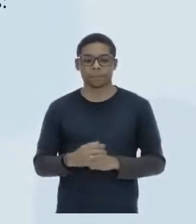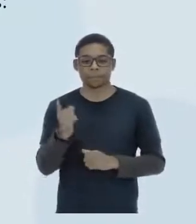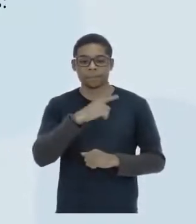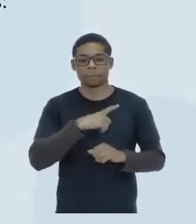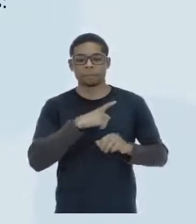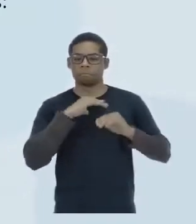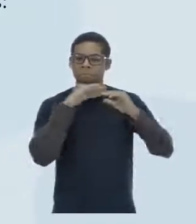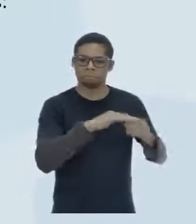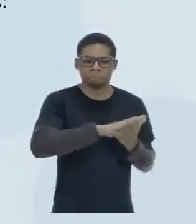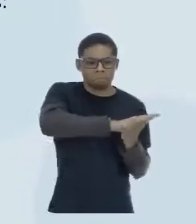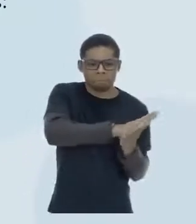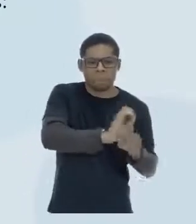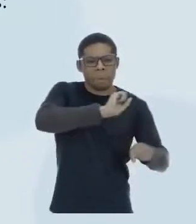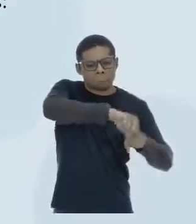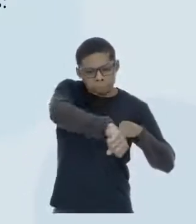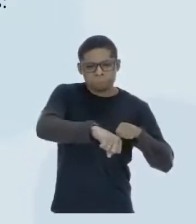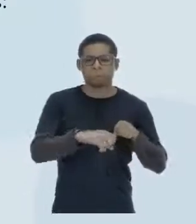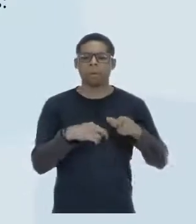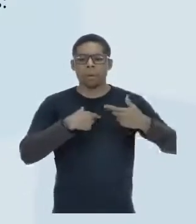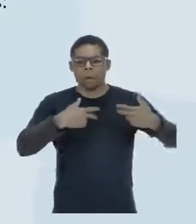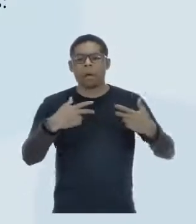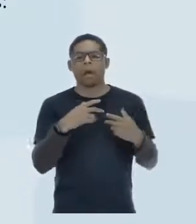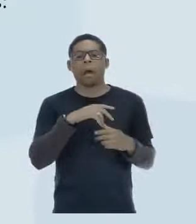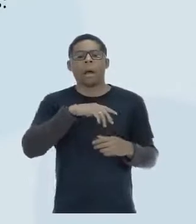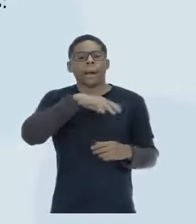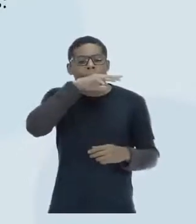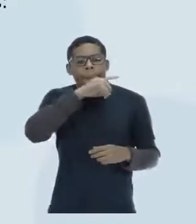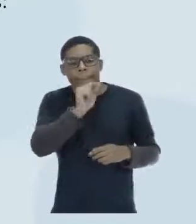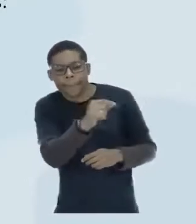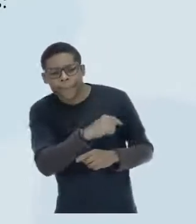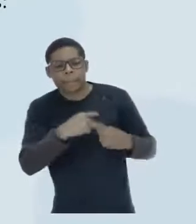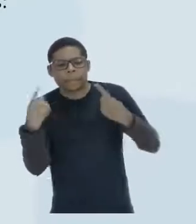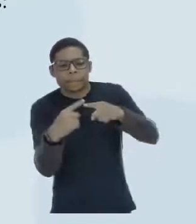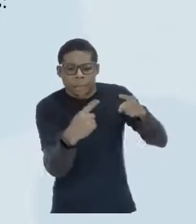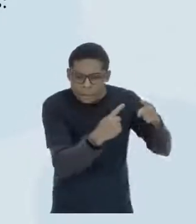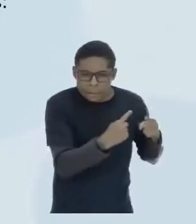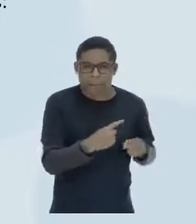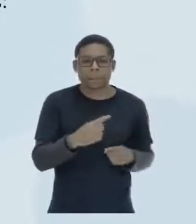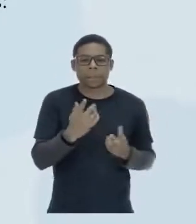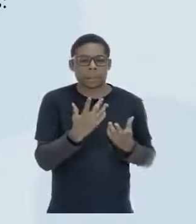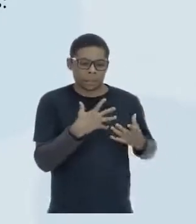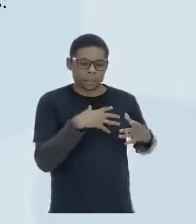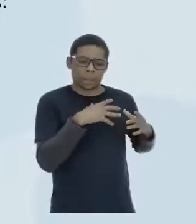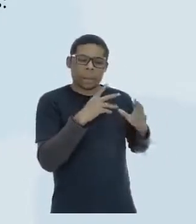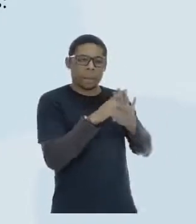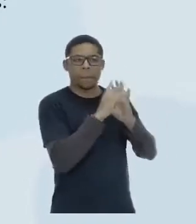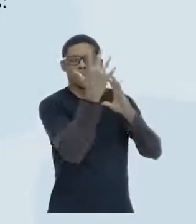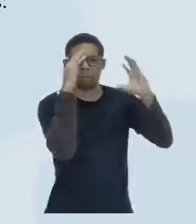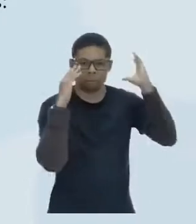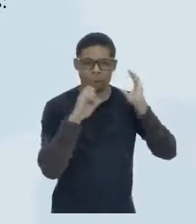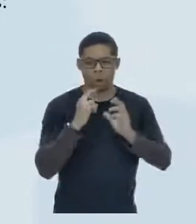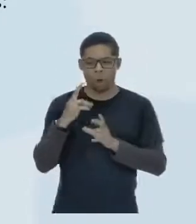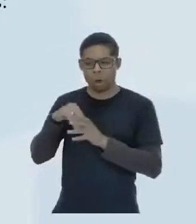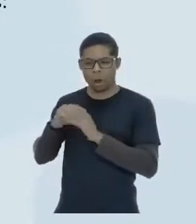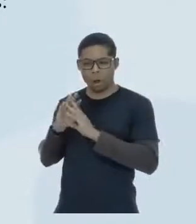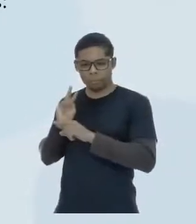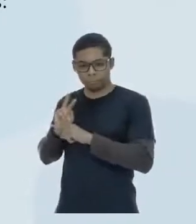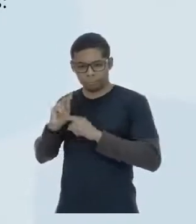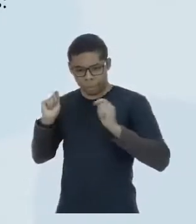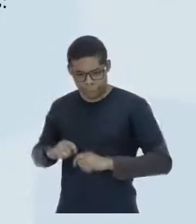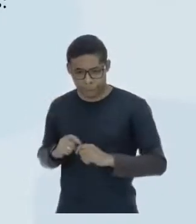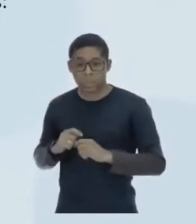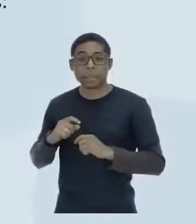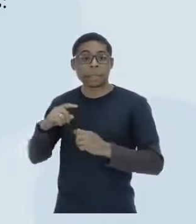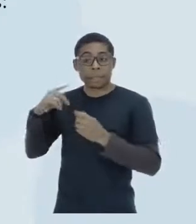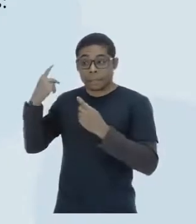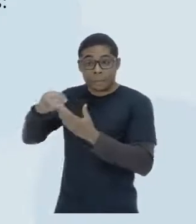de abuso, maus tratos, ferir ou mutilar animais silvestres, domésticos ou domesticados, nativos ou exóticos. Pena,